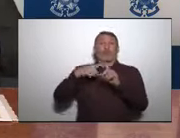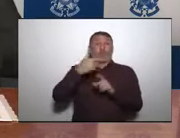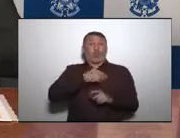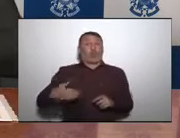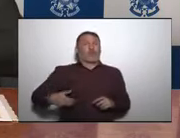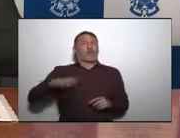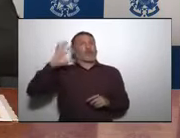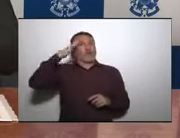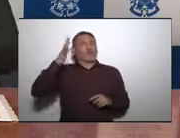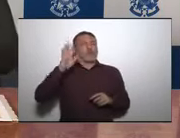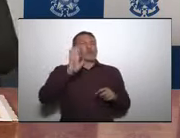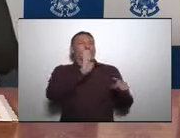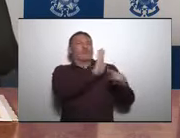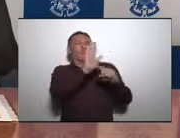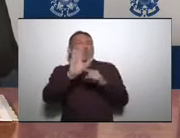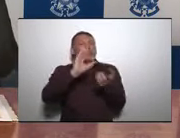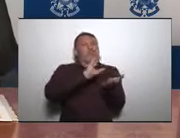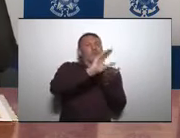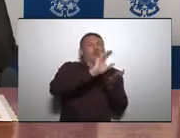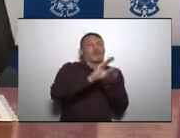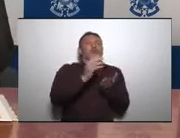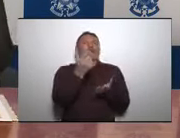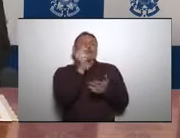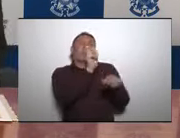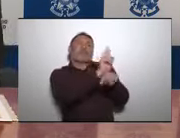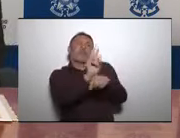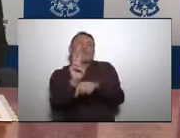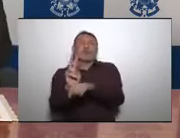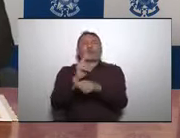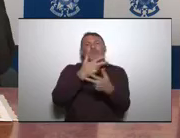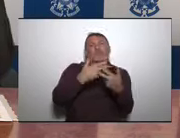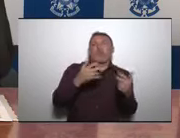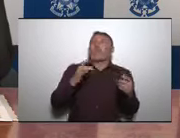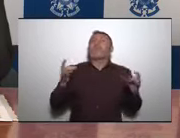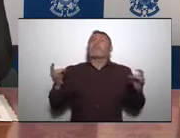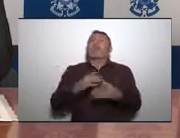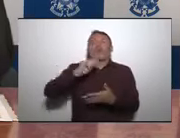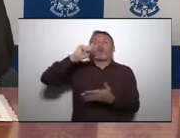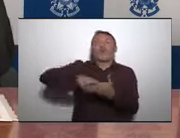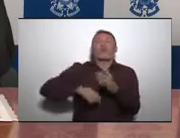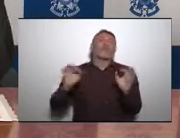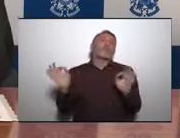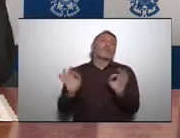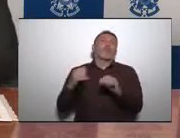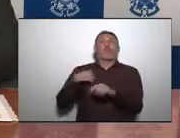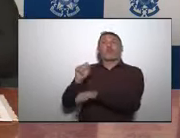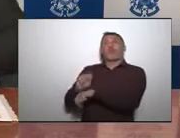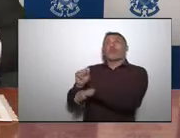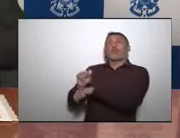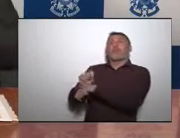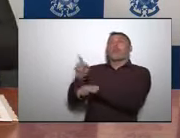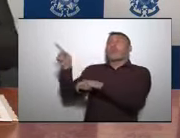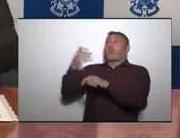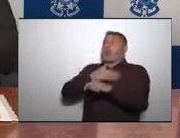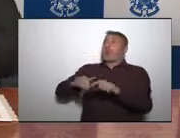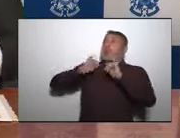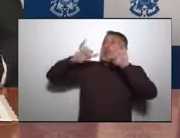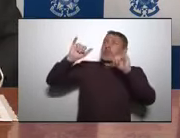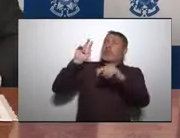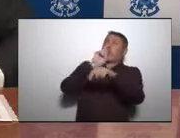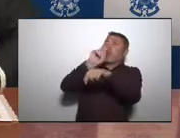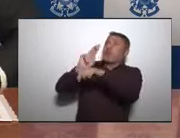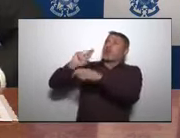dificuldade, isso não foi regulamentado ainda, foi anunciado tem 15, 20 dias e ainda não foi regulamentado. Então, hoje eu fiz um contato com o Banco Central, não consegui falar com o